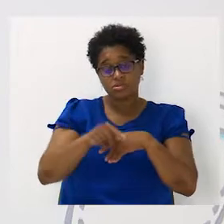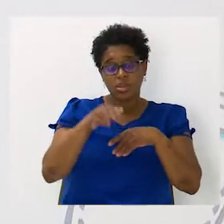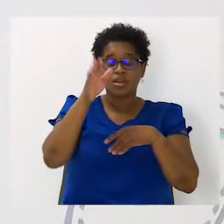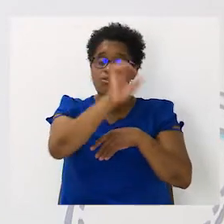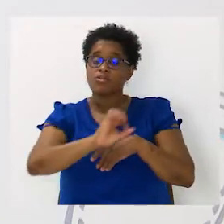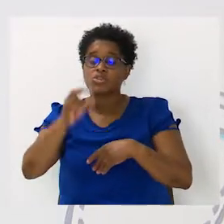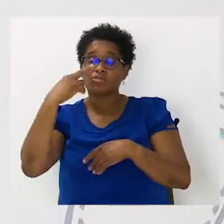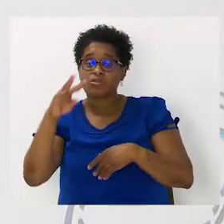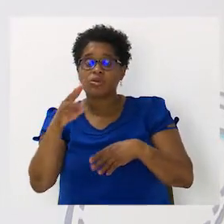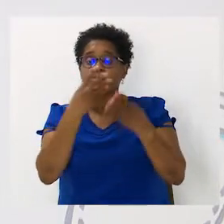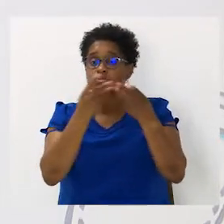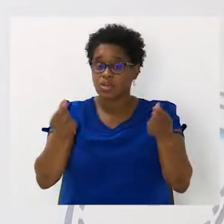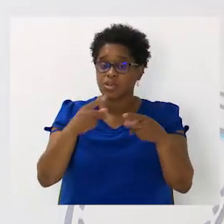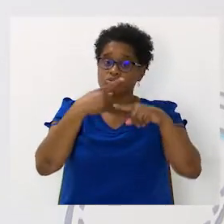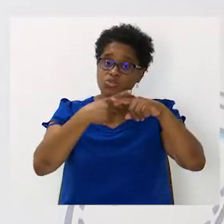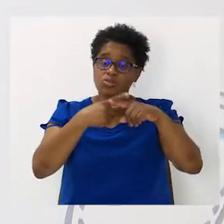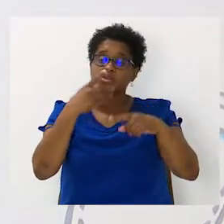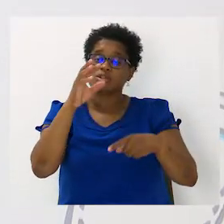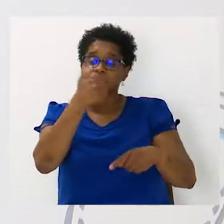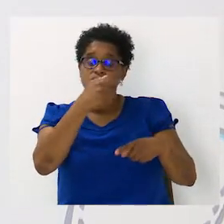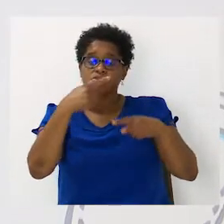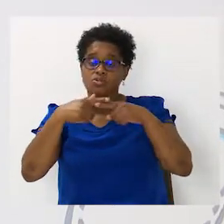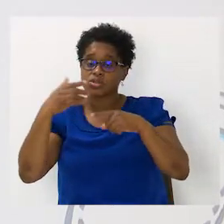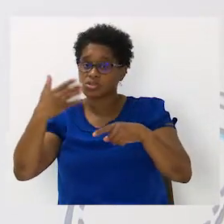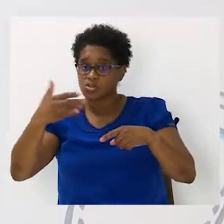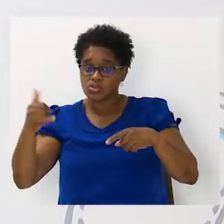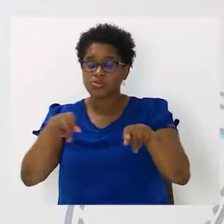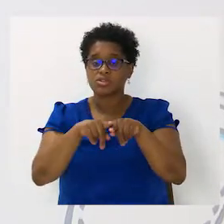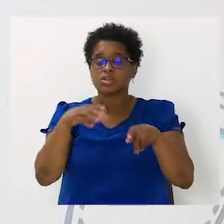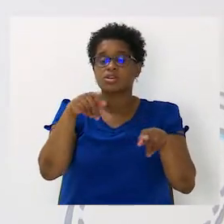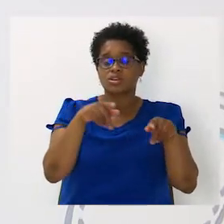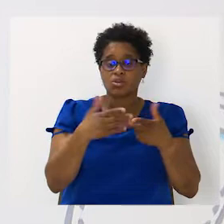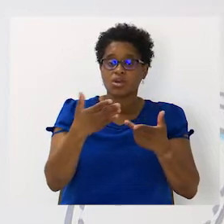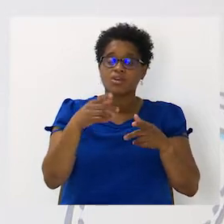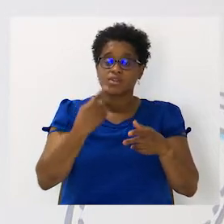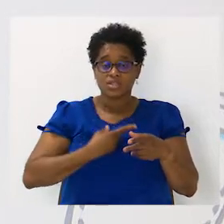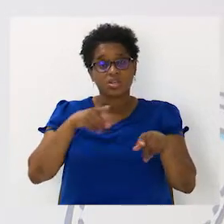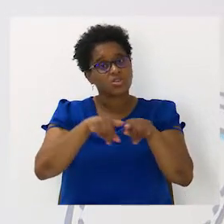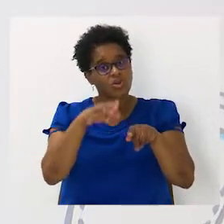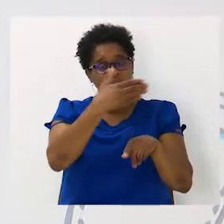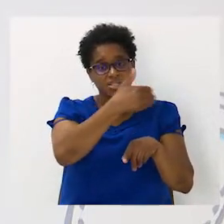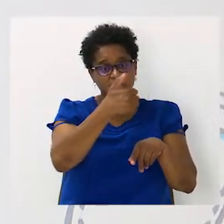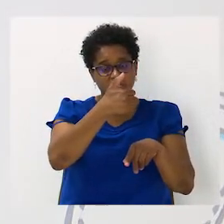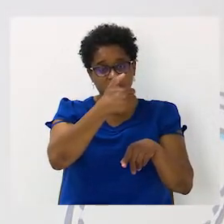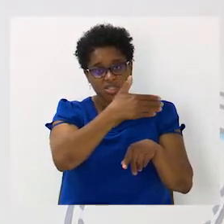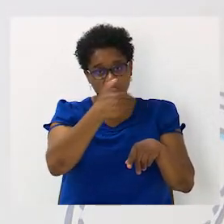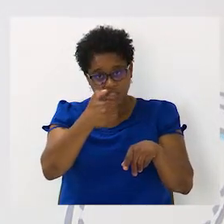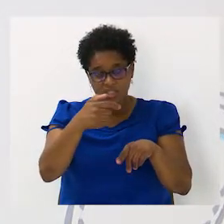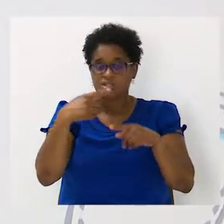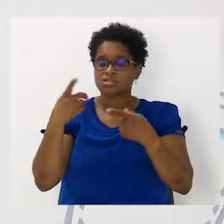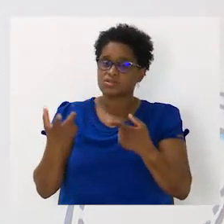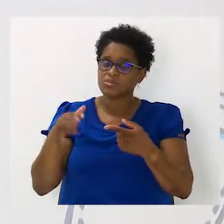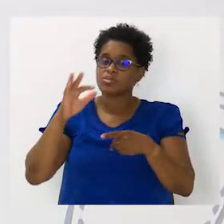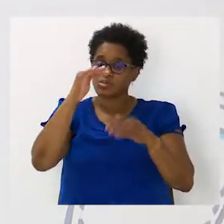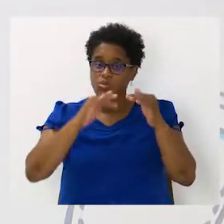o 15 aqui embaixo de 5 e fazer a regra 3 simples. Vocês vão ver que o resultado que multiplicam 5 por 12 vai ser igual a